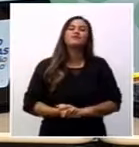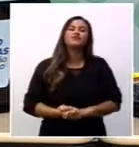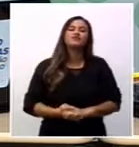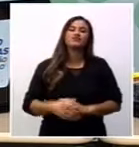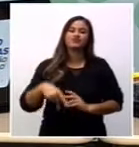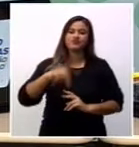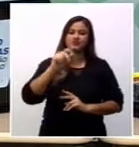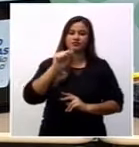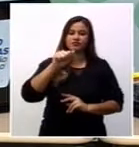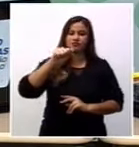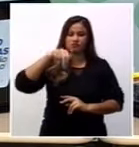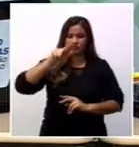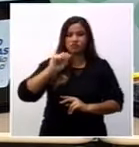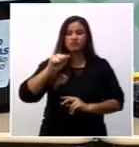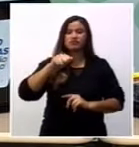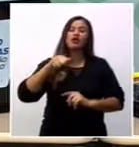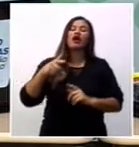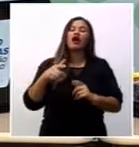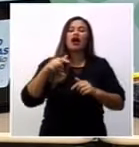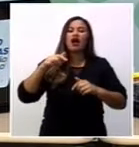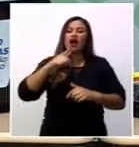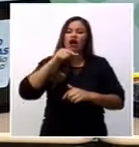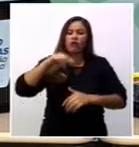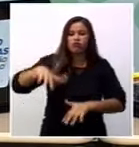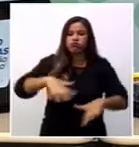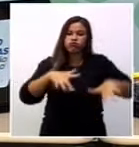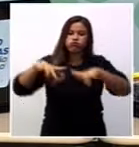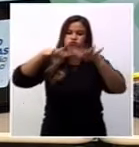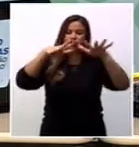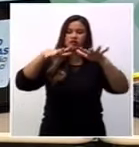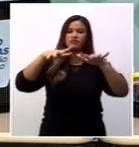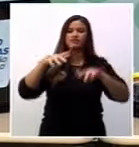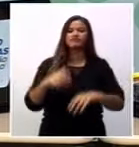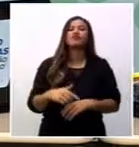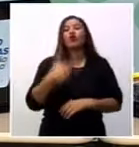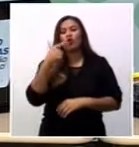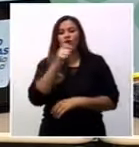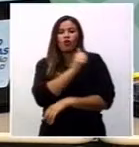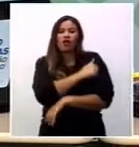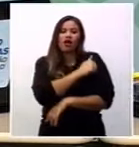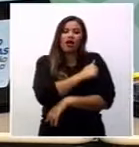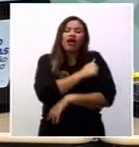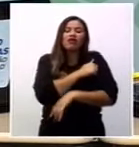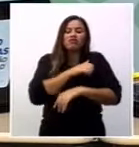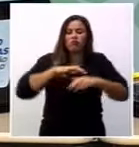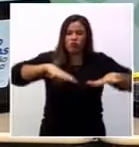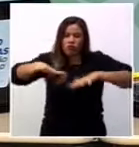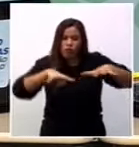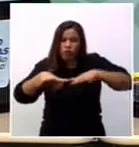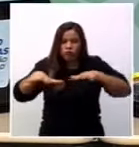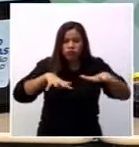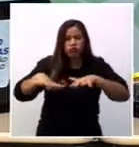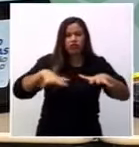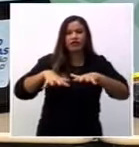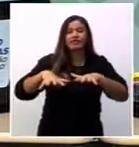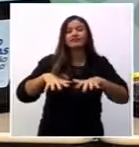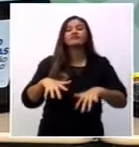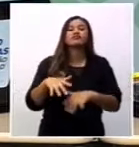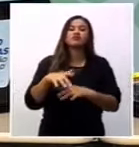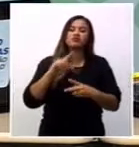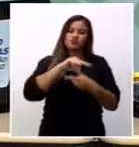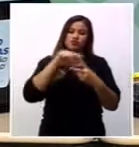colocou alagamento, o Richard colocou terremoto, e o Diego e a Stephanie